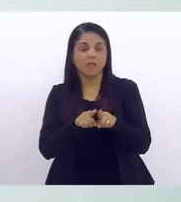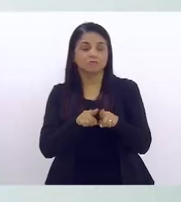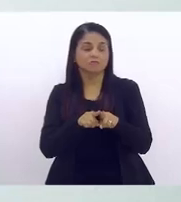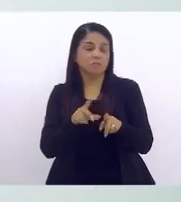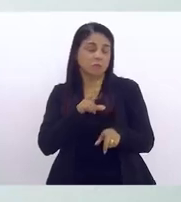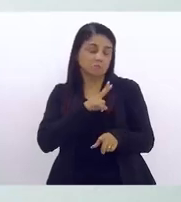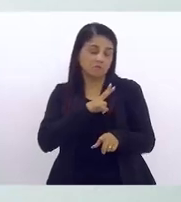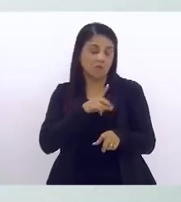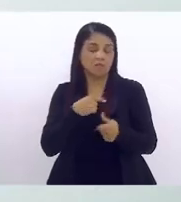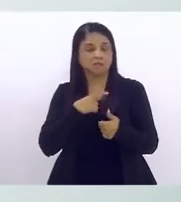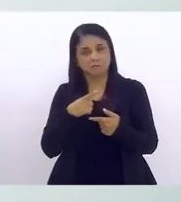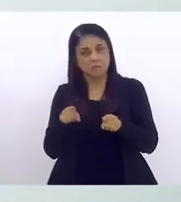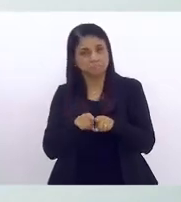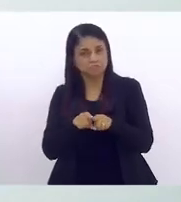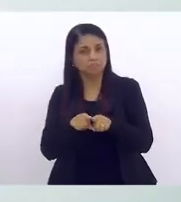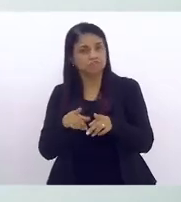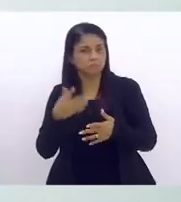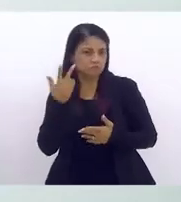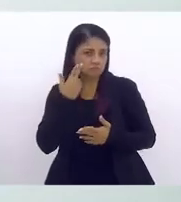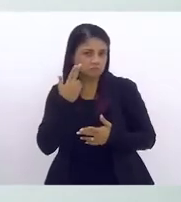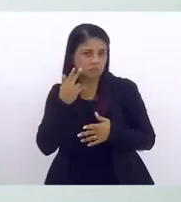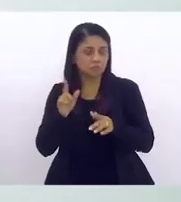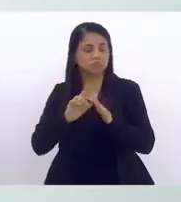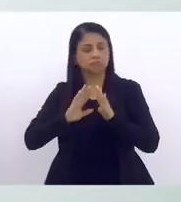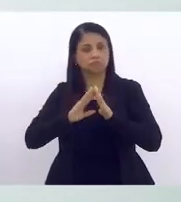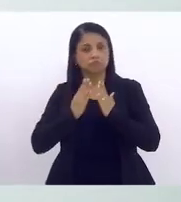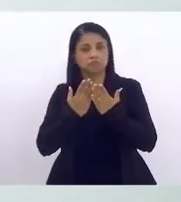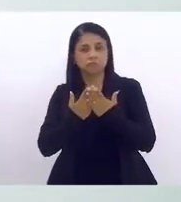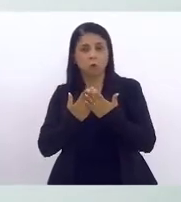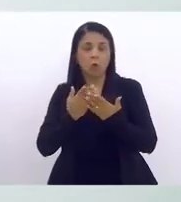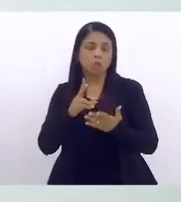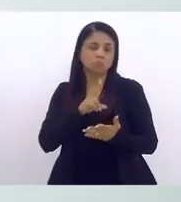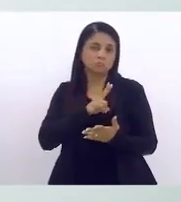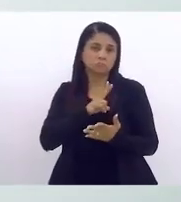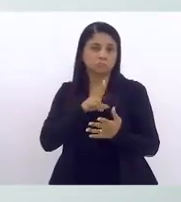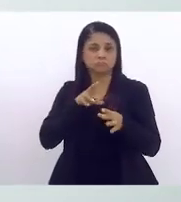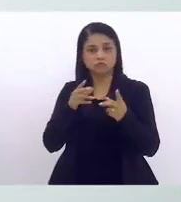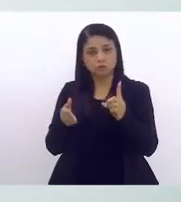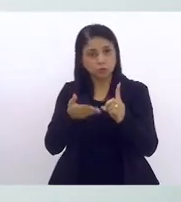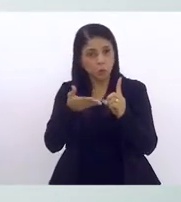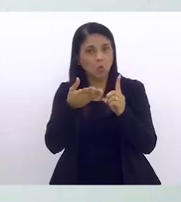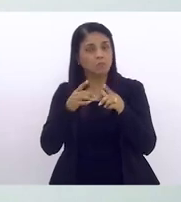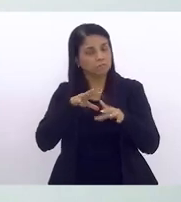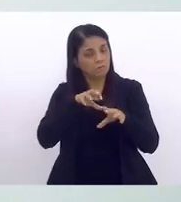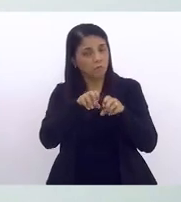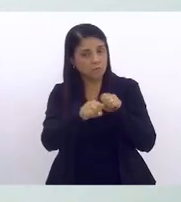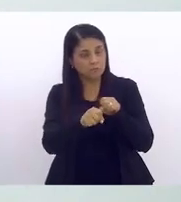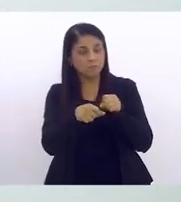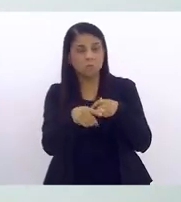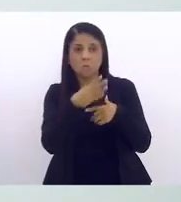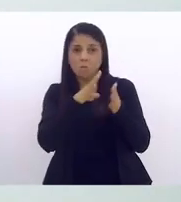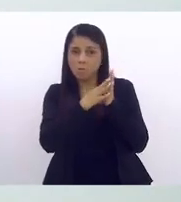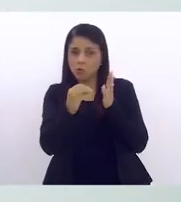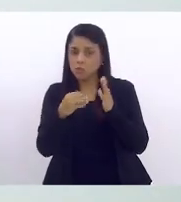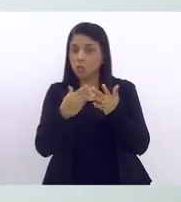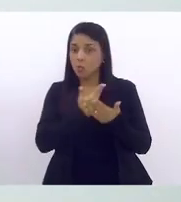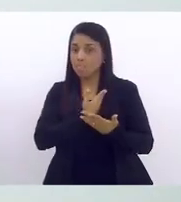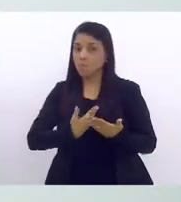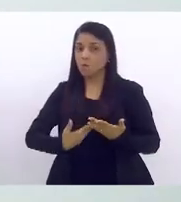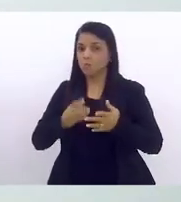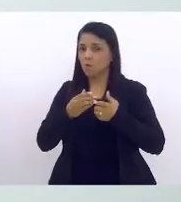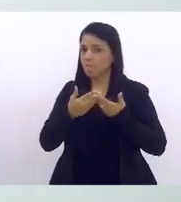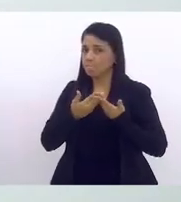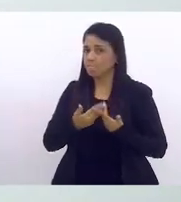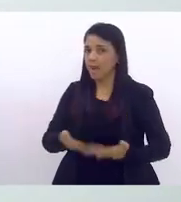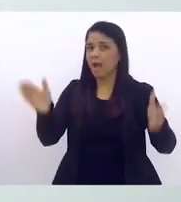privada, também natural que exista formação de escolas privadas de doula. Mas nós precisamos de um modelo de escola de formação de doulas que seja público. E